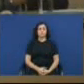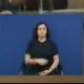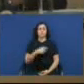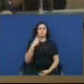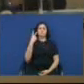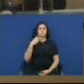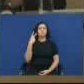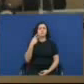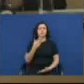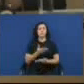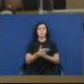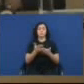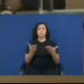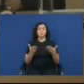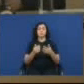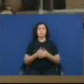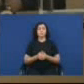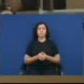Senhores vereadores...